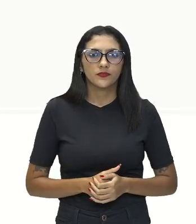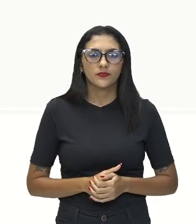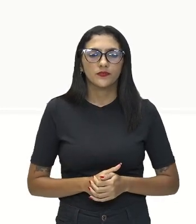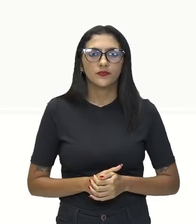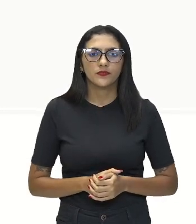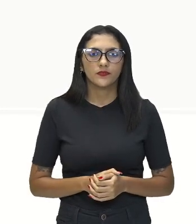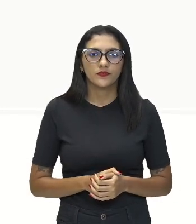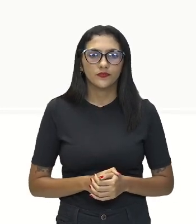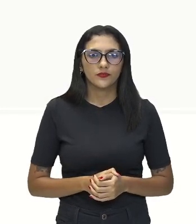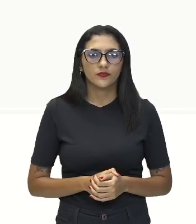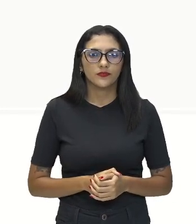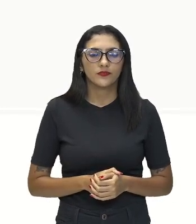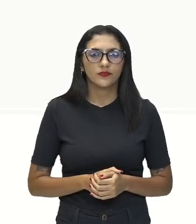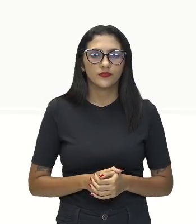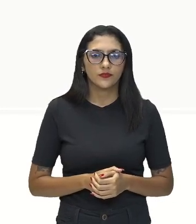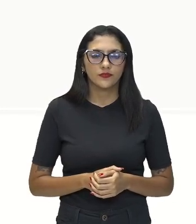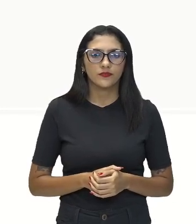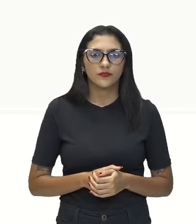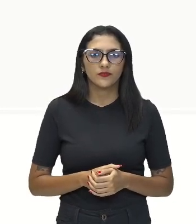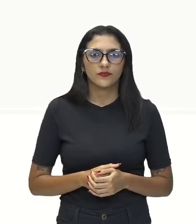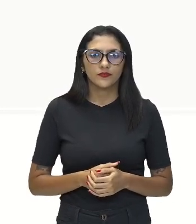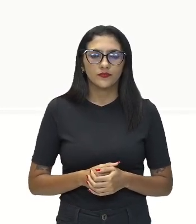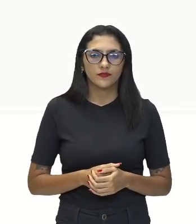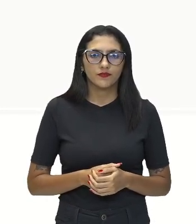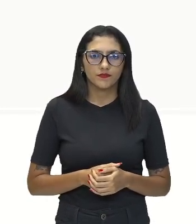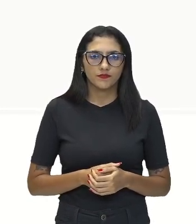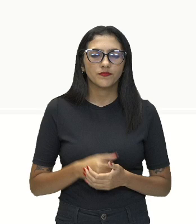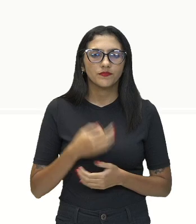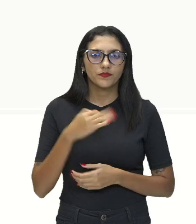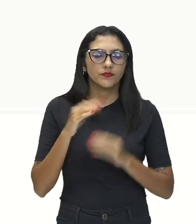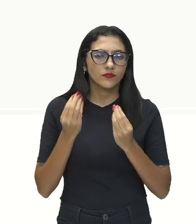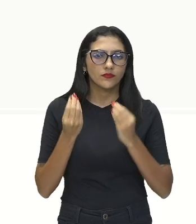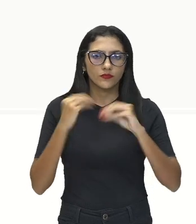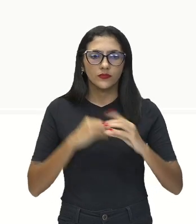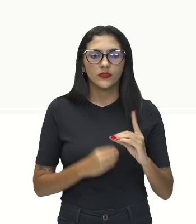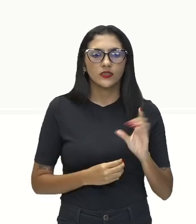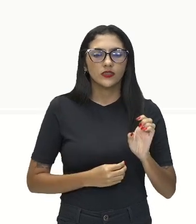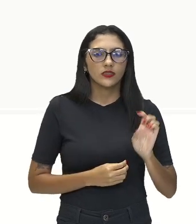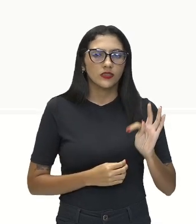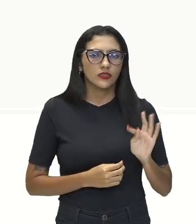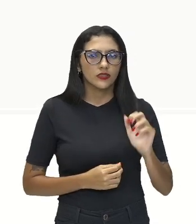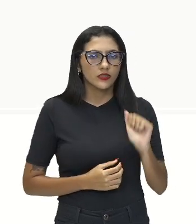2 e 1. Então, resultado